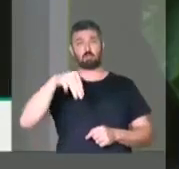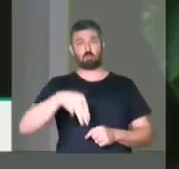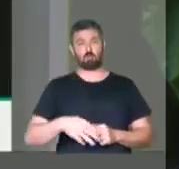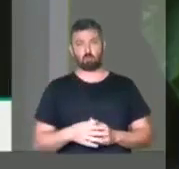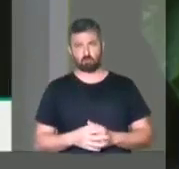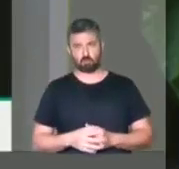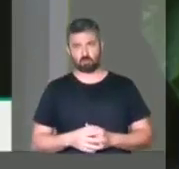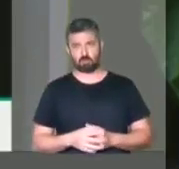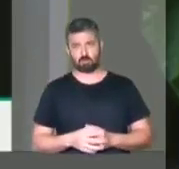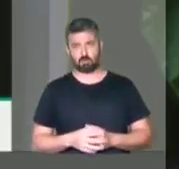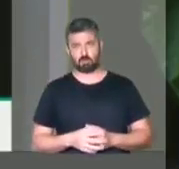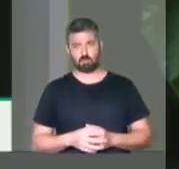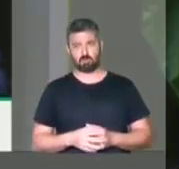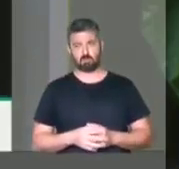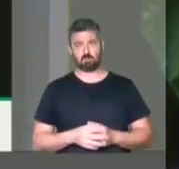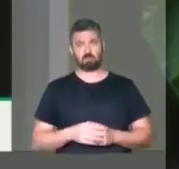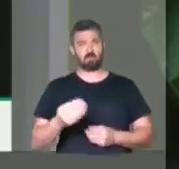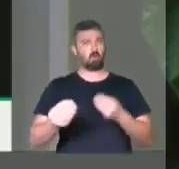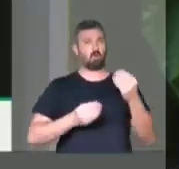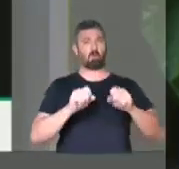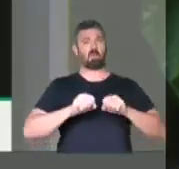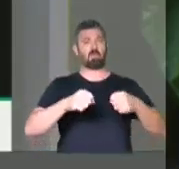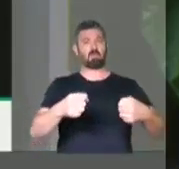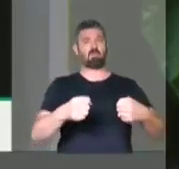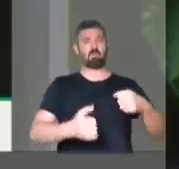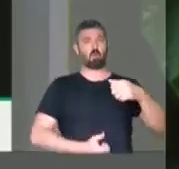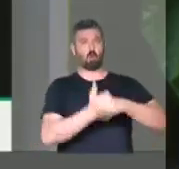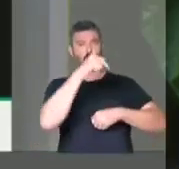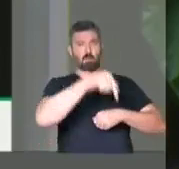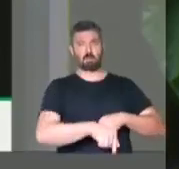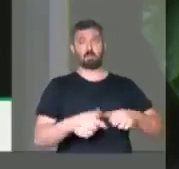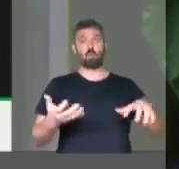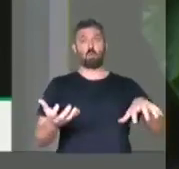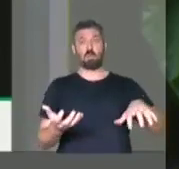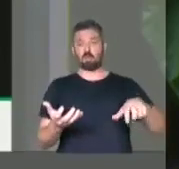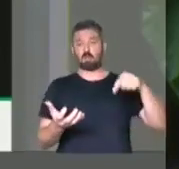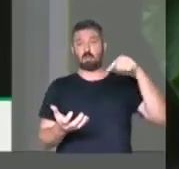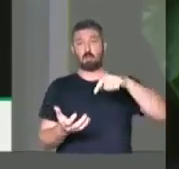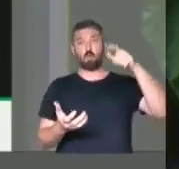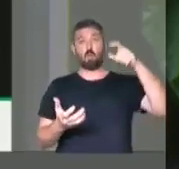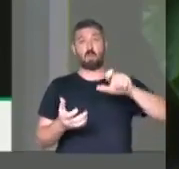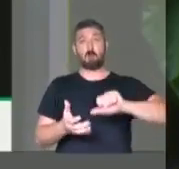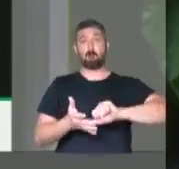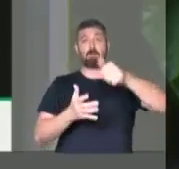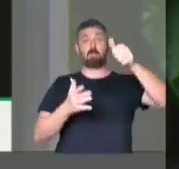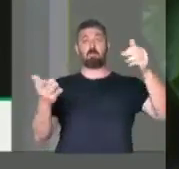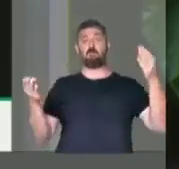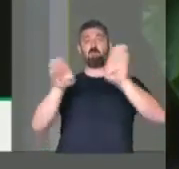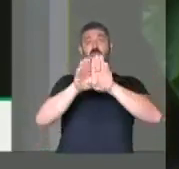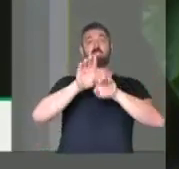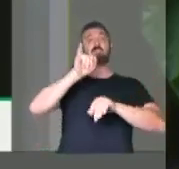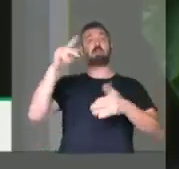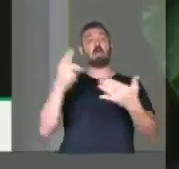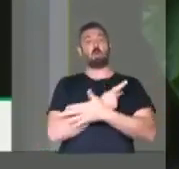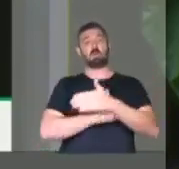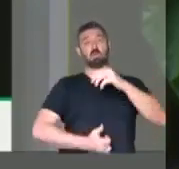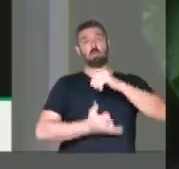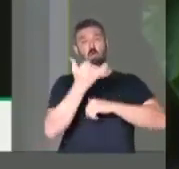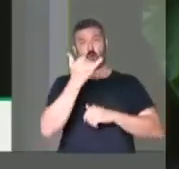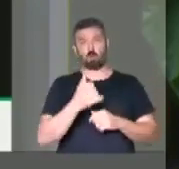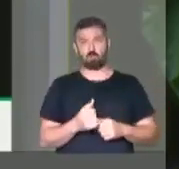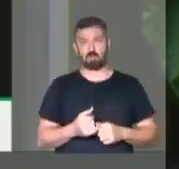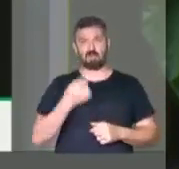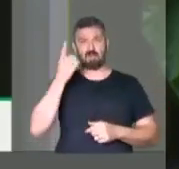essa história. Como pode defender um golpe dentro do parlamento? O parlamento é o primeiro lugar a ser fechado num golpe.